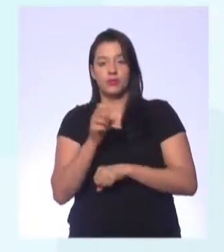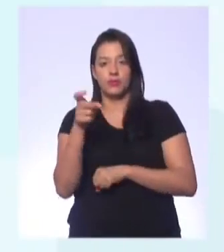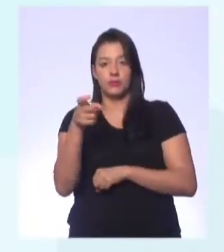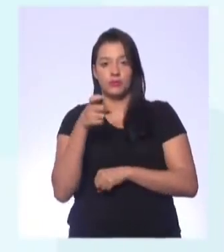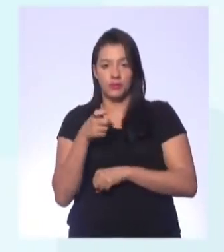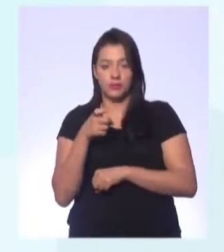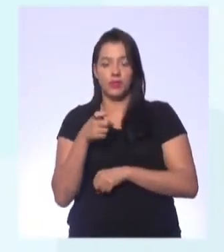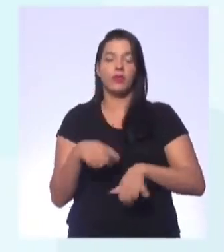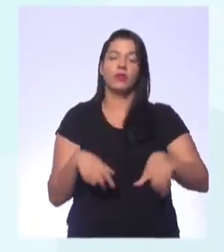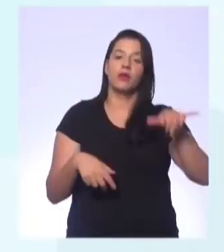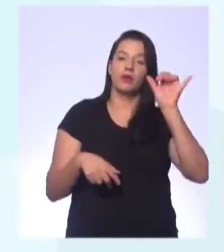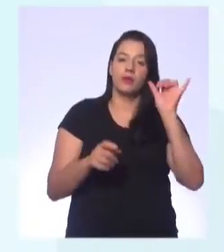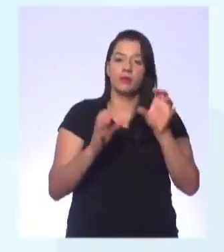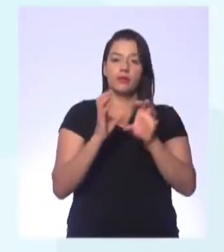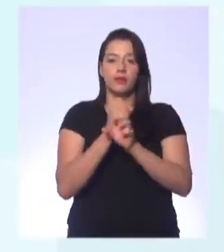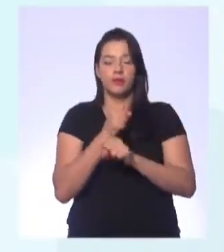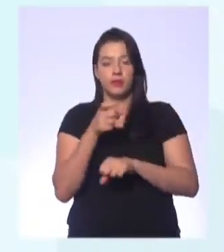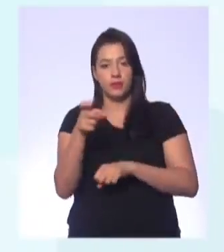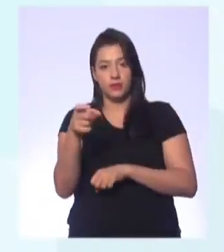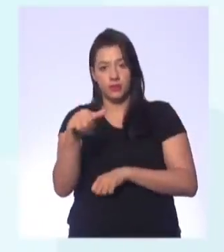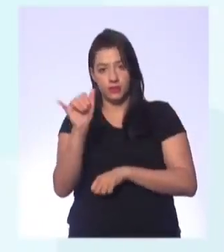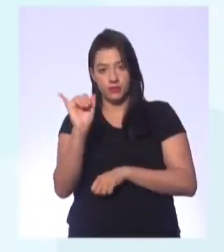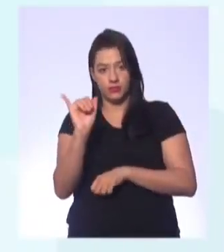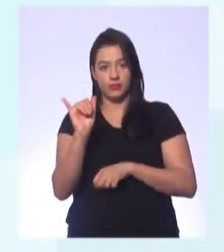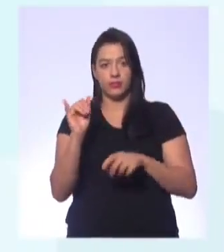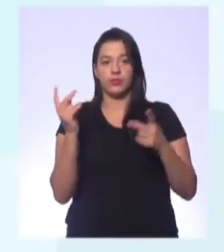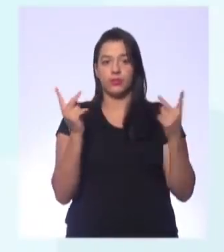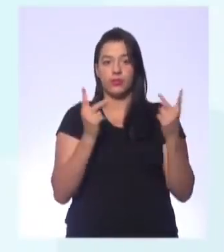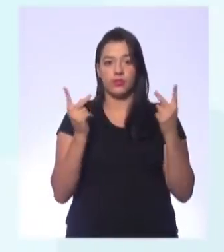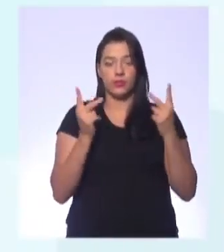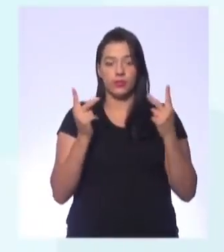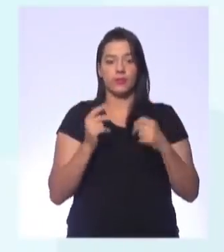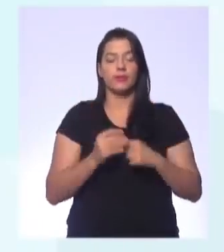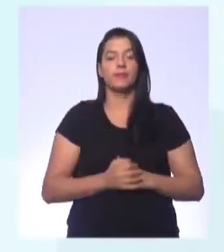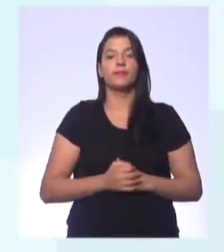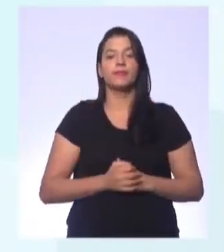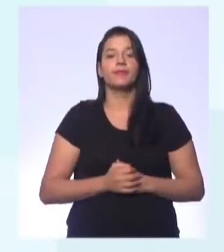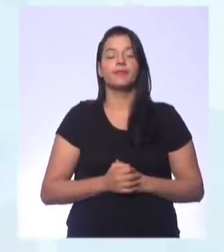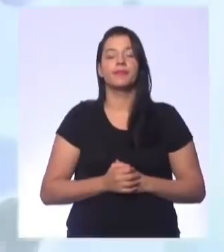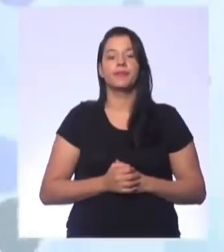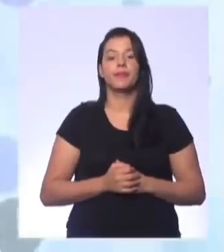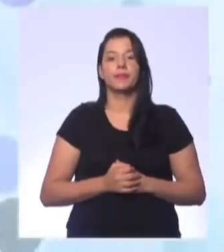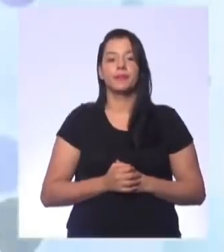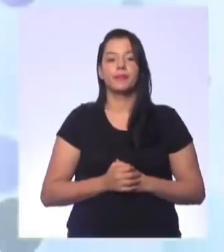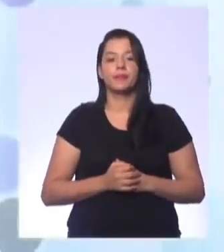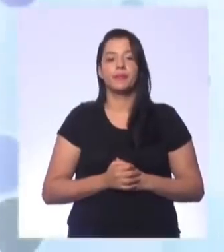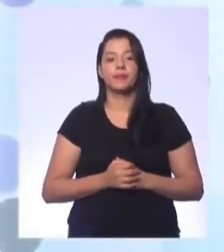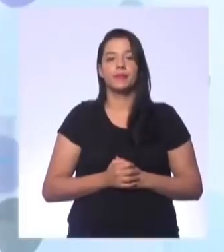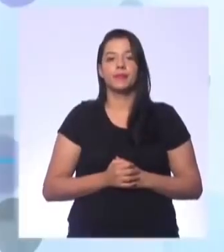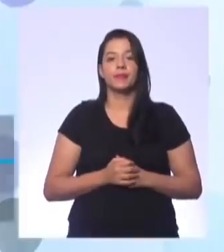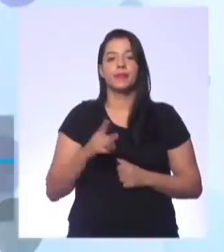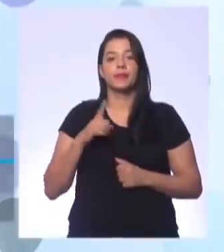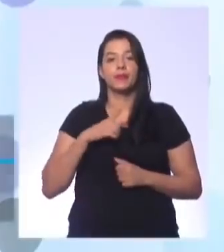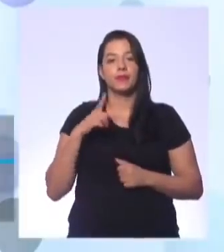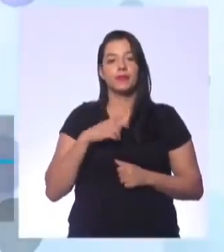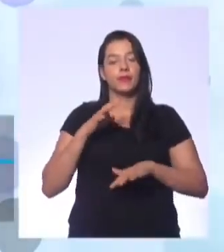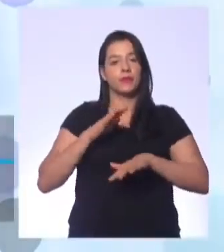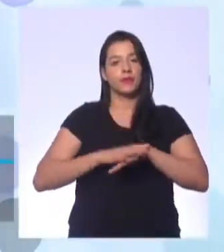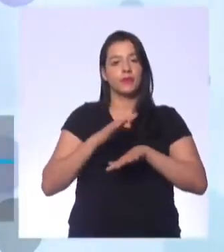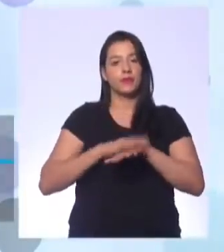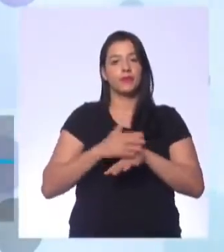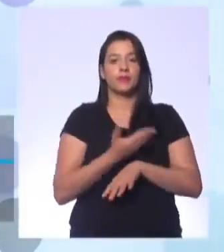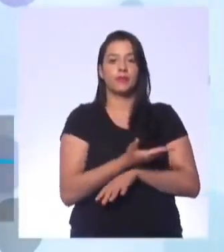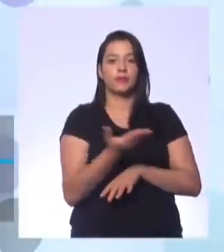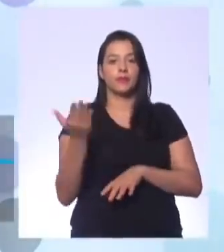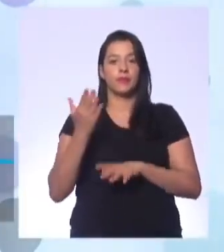y + y aqui que são esses dois nesse caso aí a gente já vai entrar numa coisa que é na matemática que